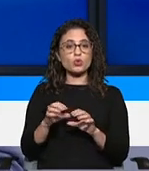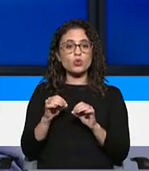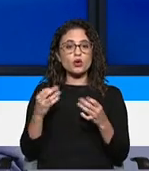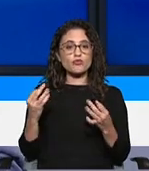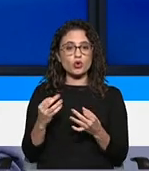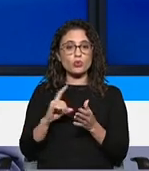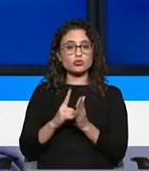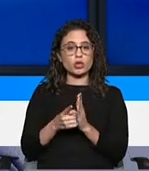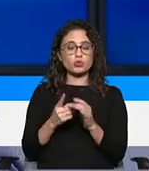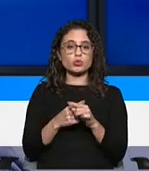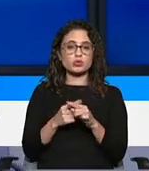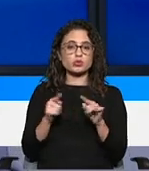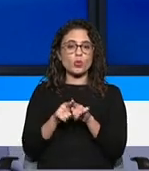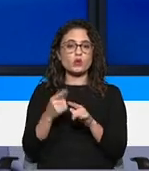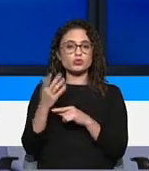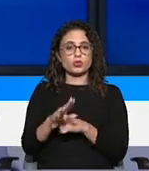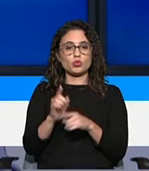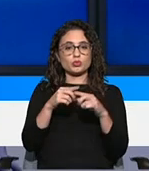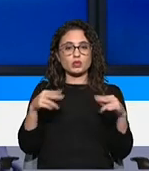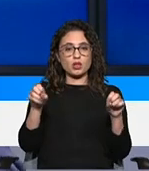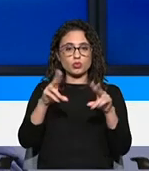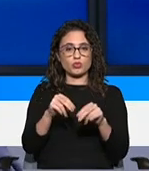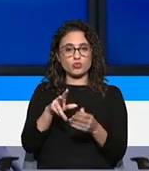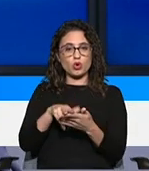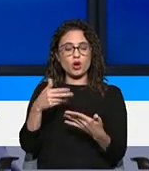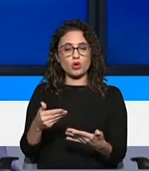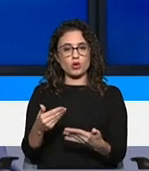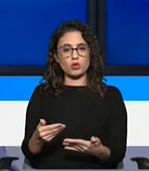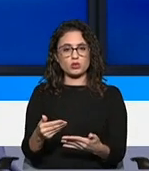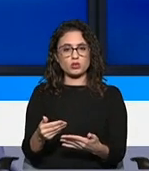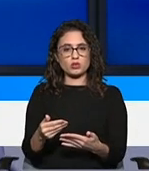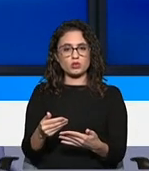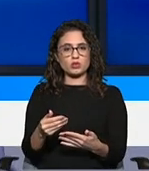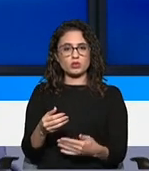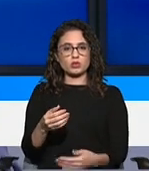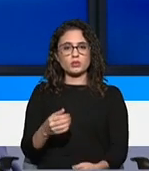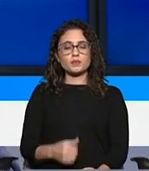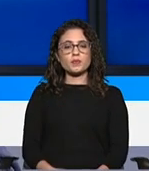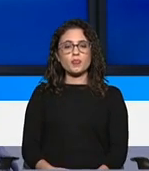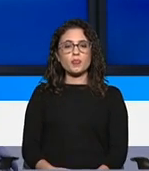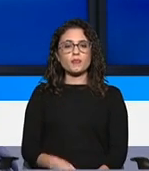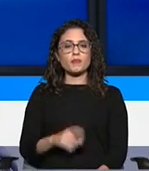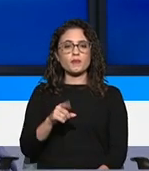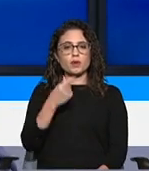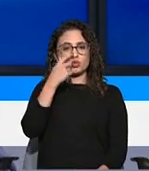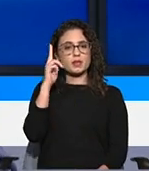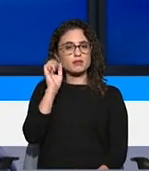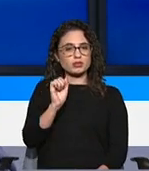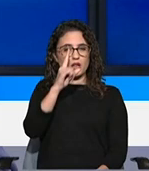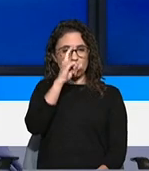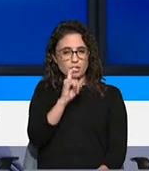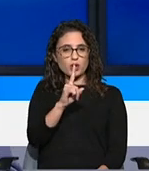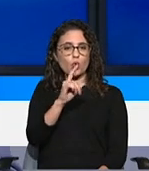de interesse comum como por exemplo a construção do novo hospital que foi apenas com o governo do do partido do partido socialista os medas lembram-se muito bem do PS no